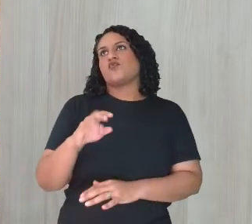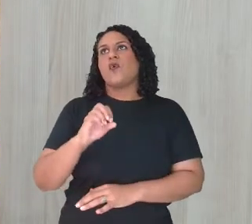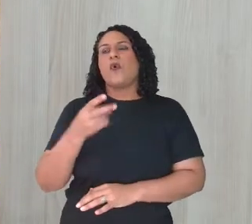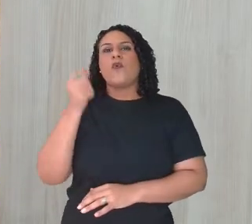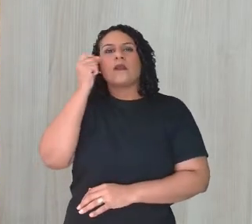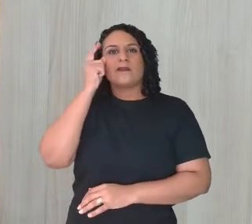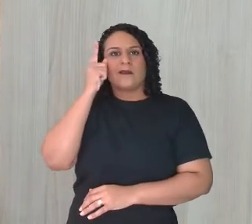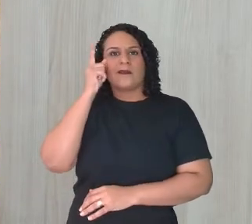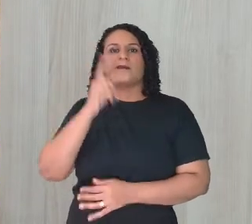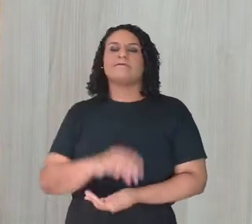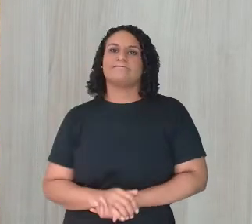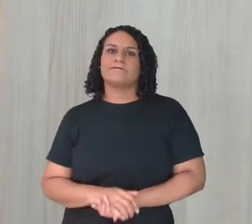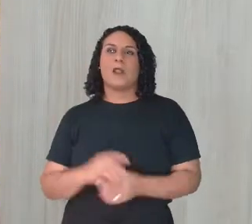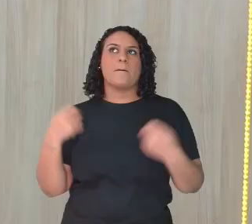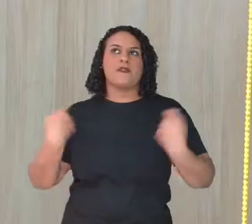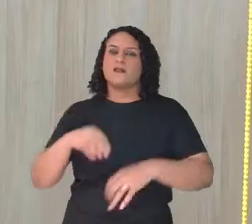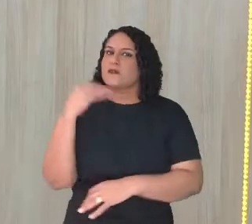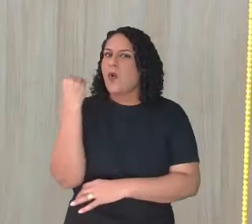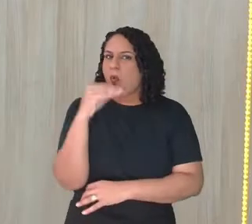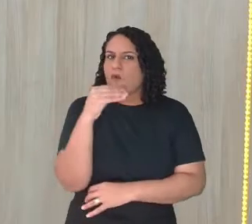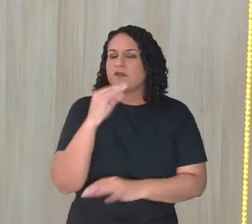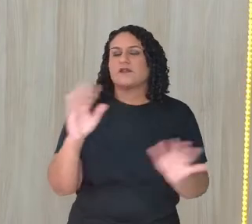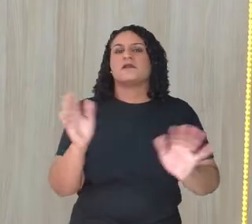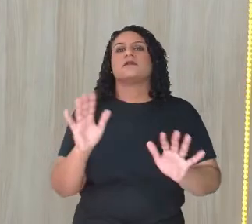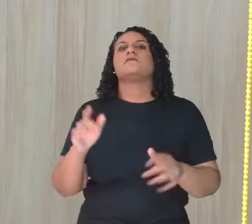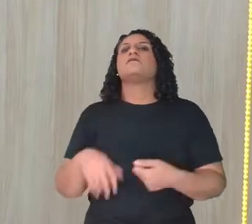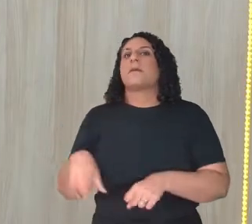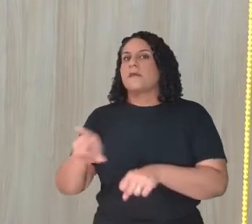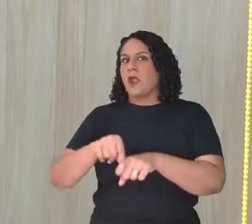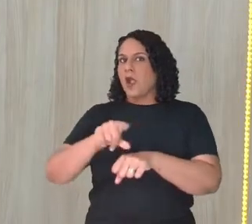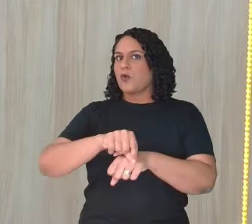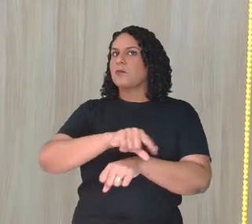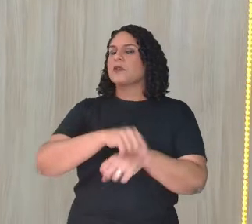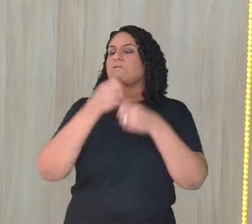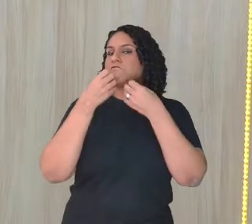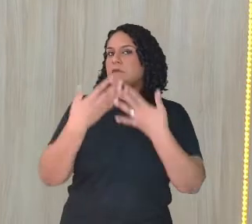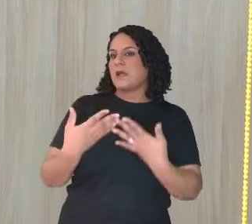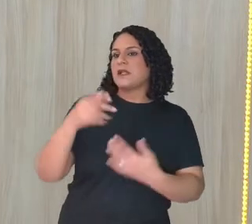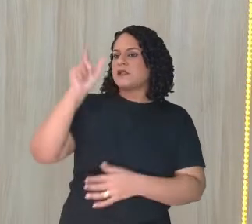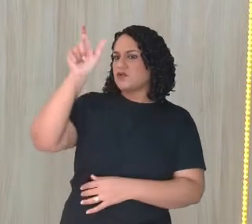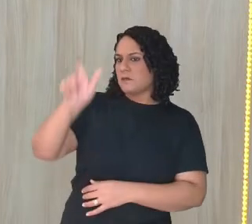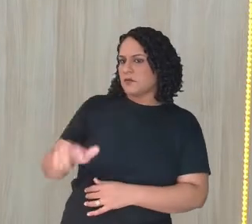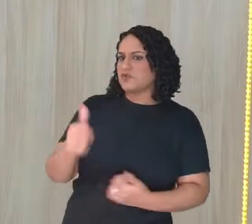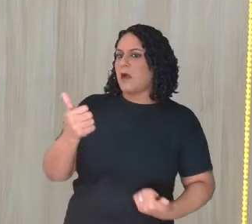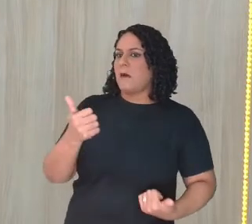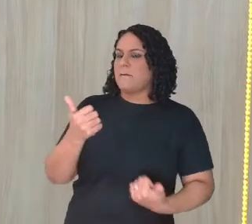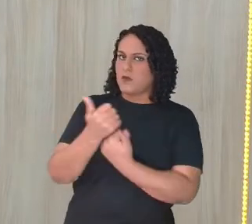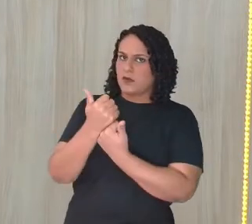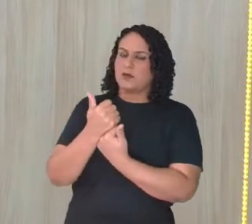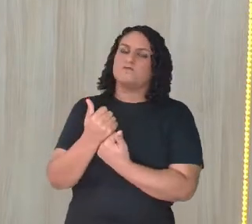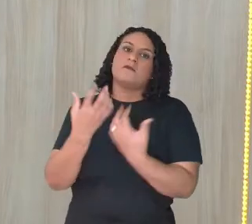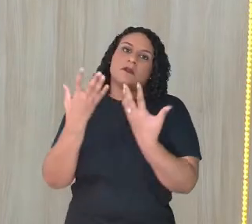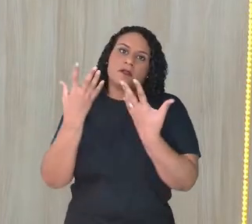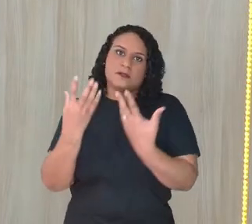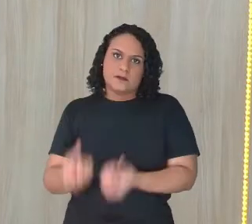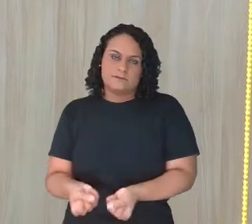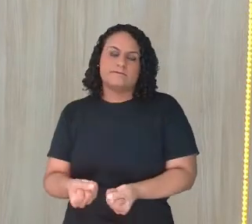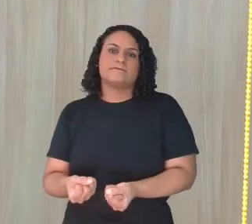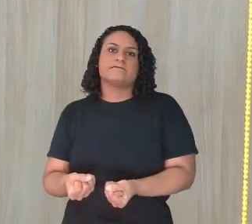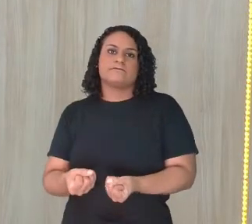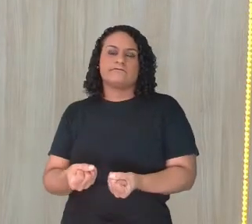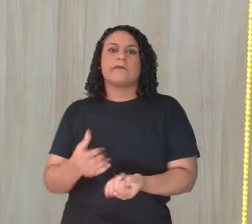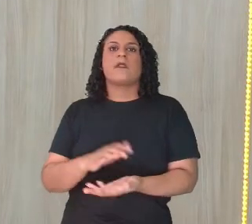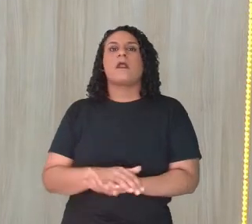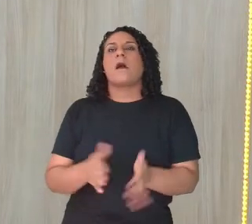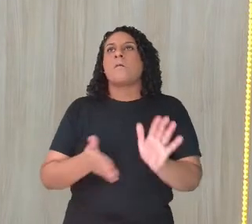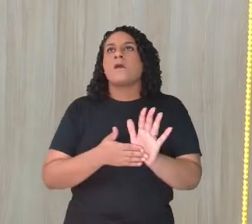isso? Exatamente. Aí você tem que apresentar, você tem que argumentar bem. Se o outro apoiar, né, aceitar a sua